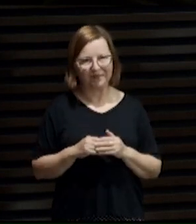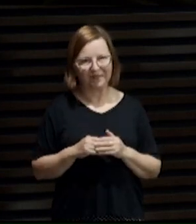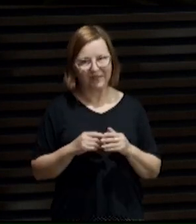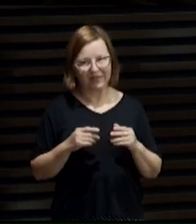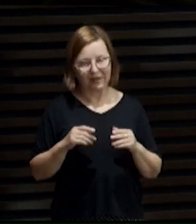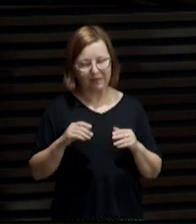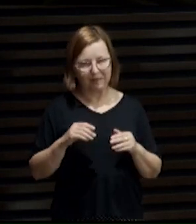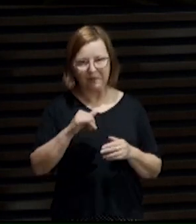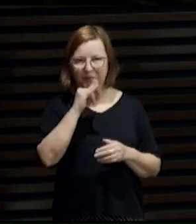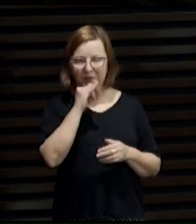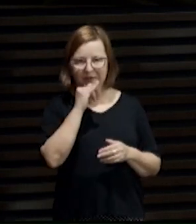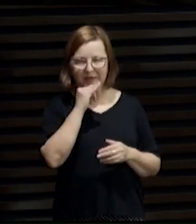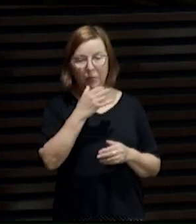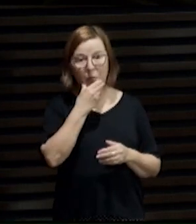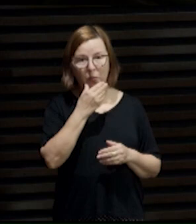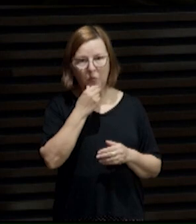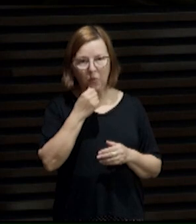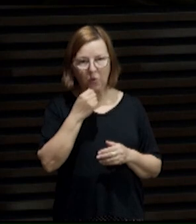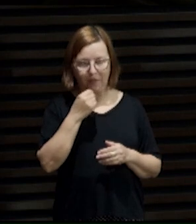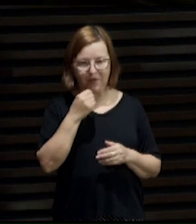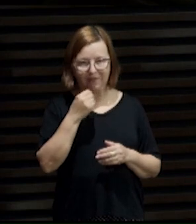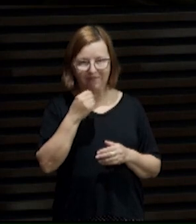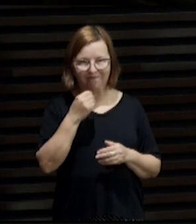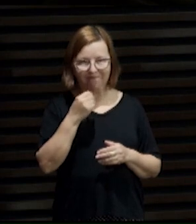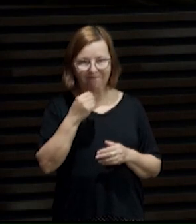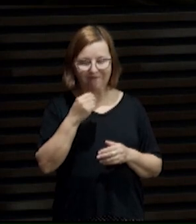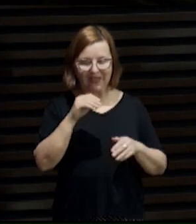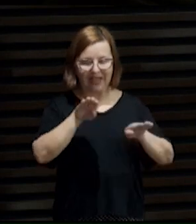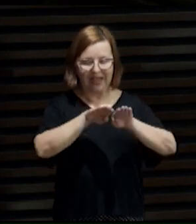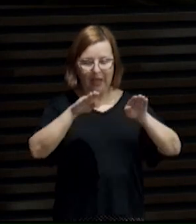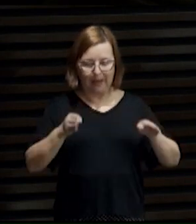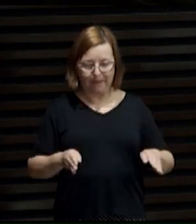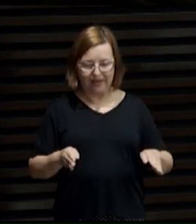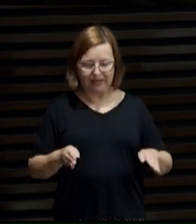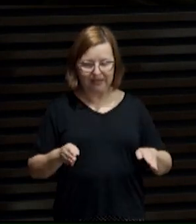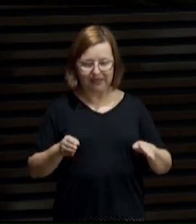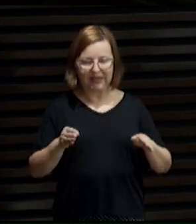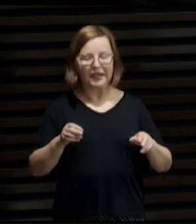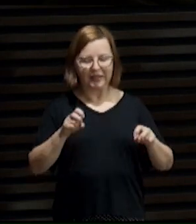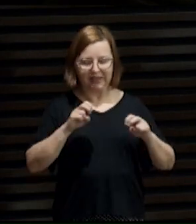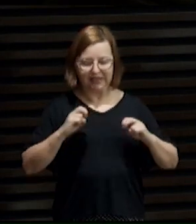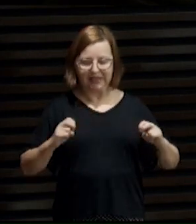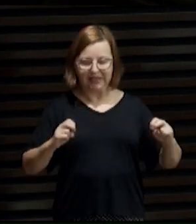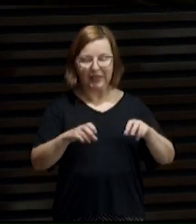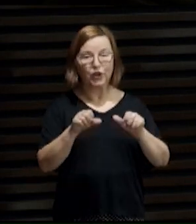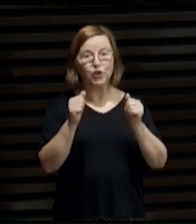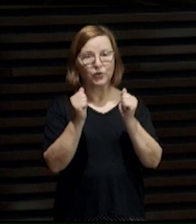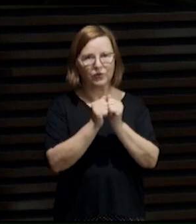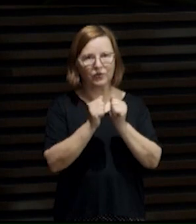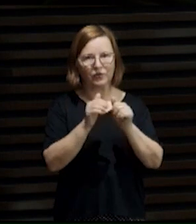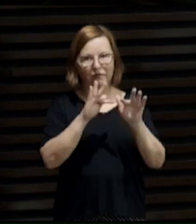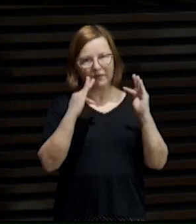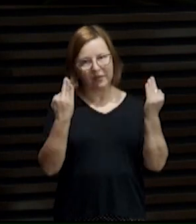sua família. E você precisa projetar isso na sua mente para que você entenda o salmo. Só que esse homem ao redor da família, ele